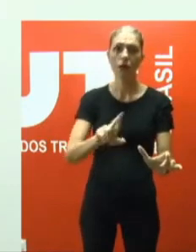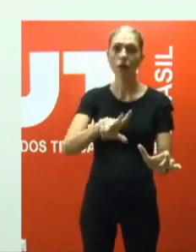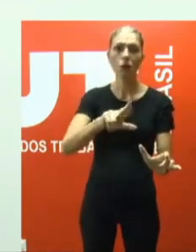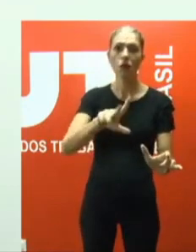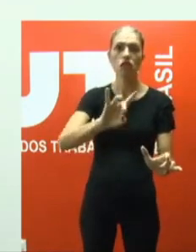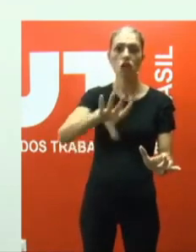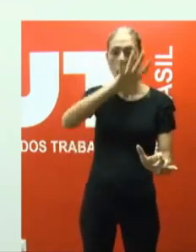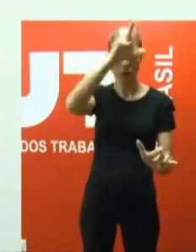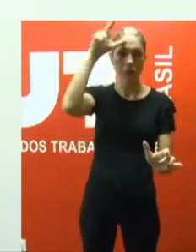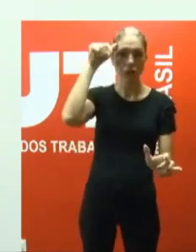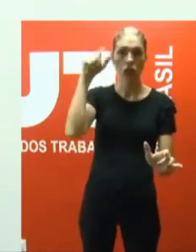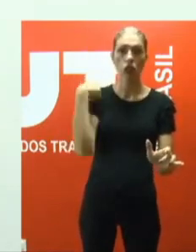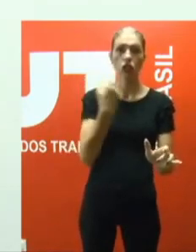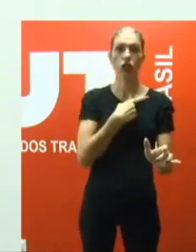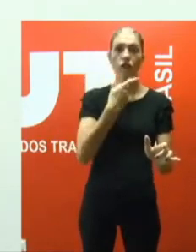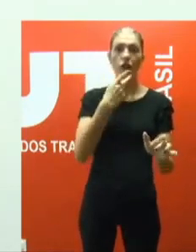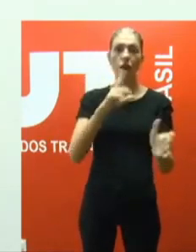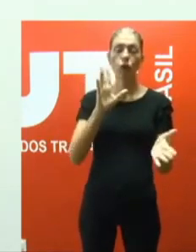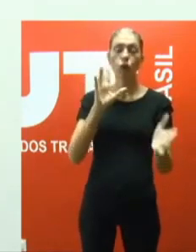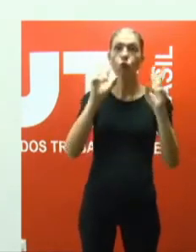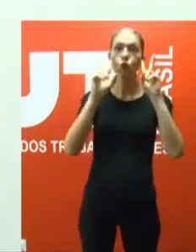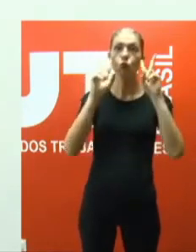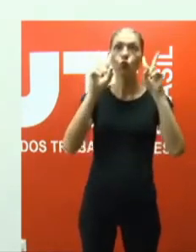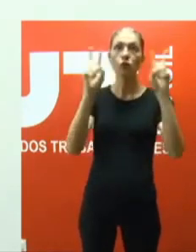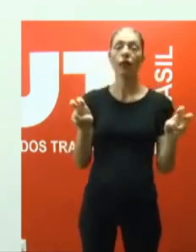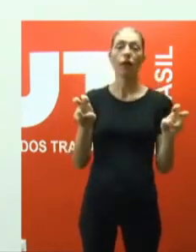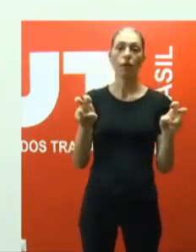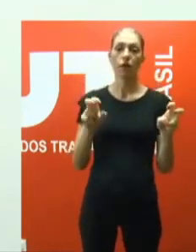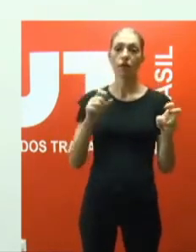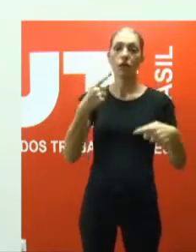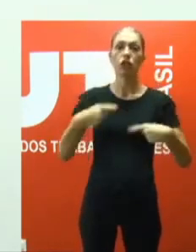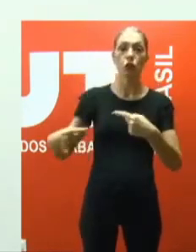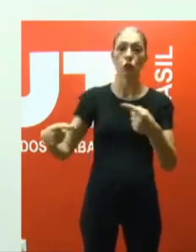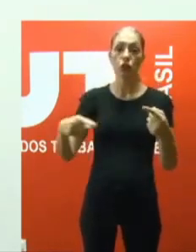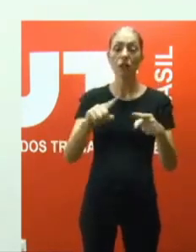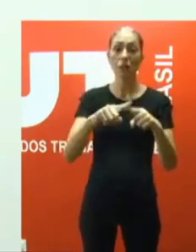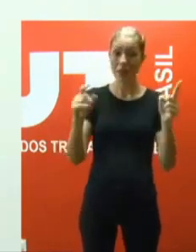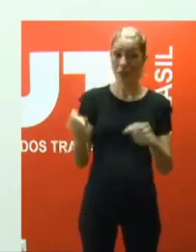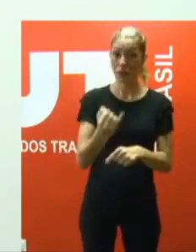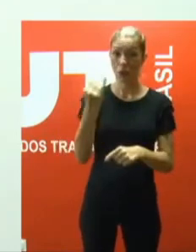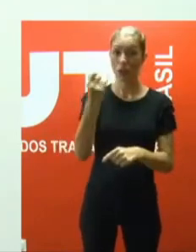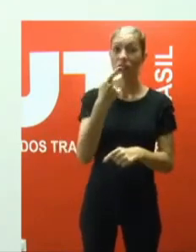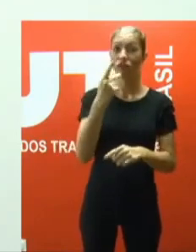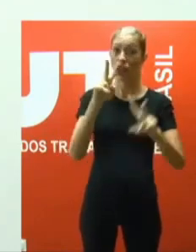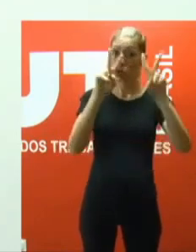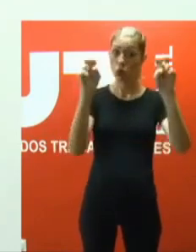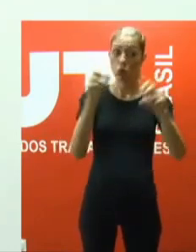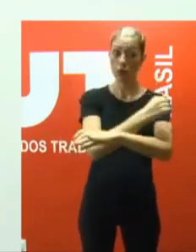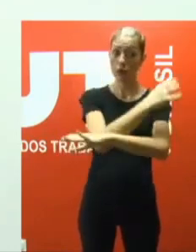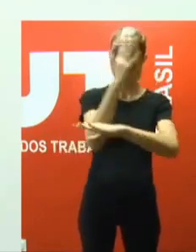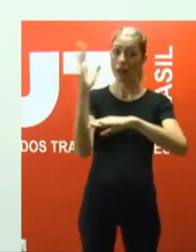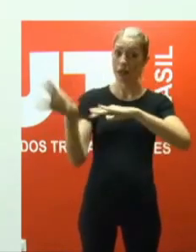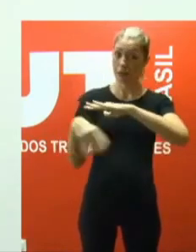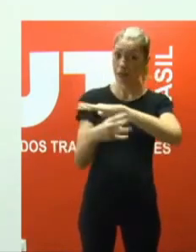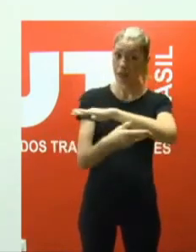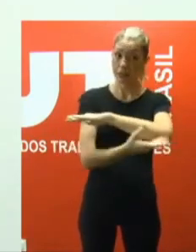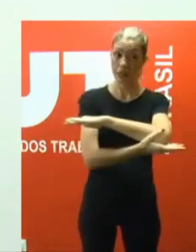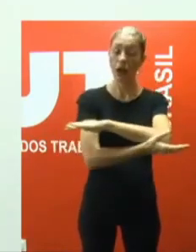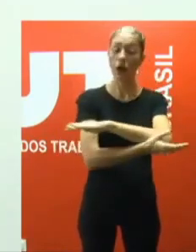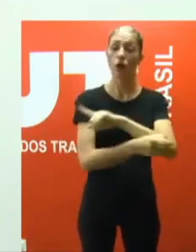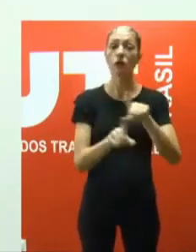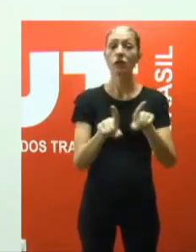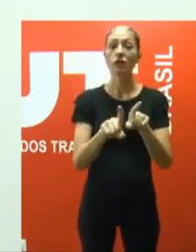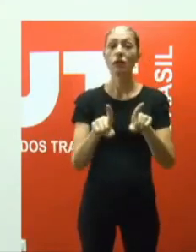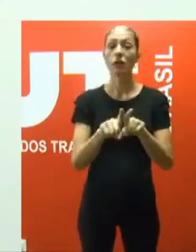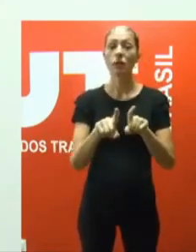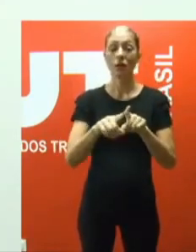tema central para a gente discutir. Mas é importante saber que a questão ambiental envolve, sabe, um animal